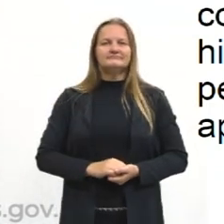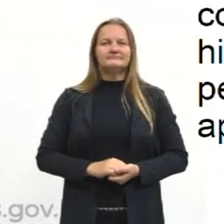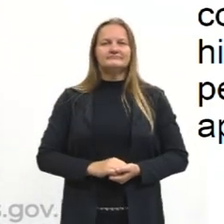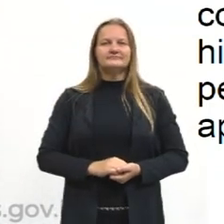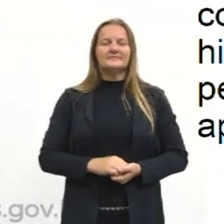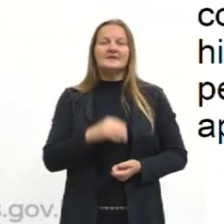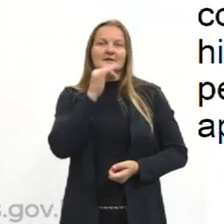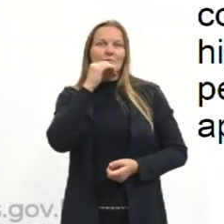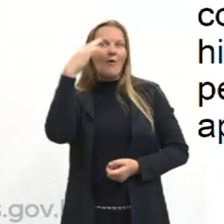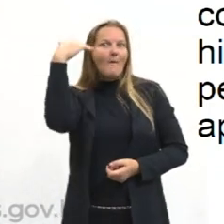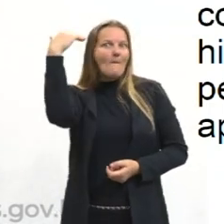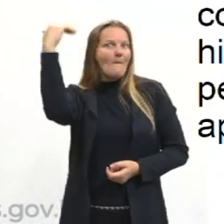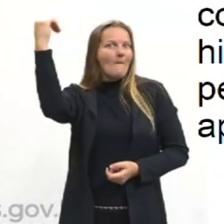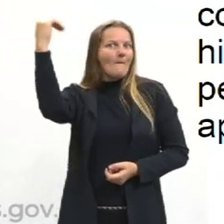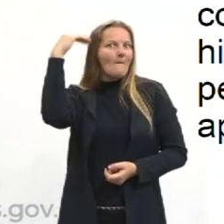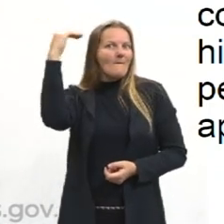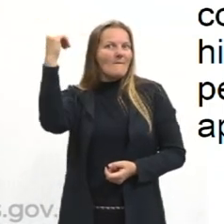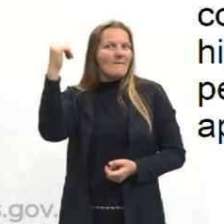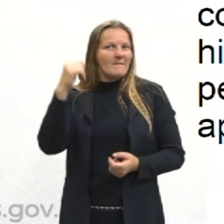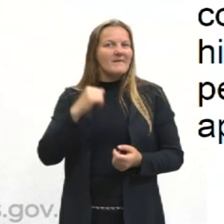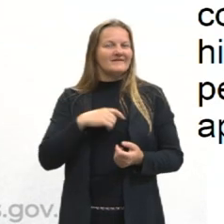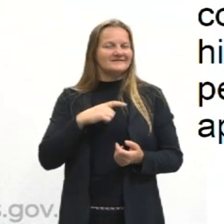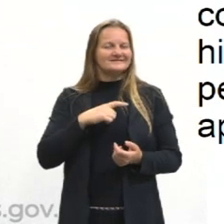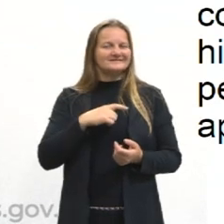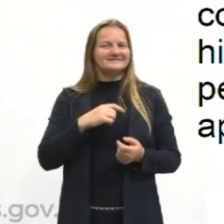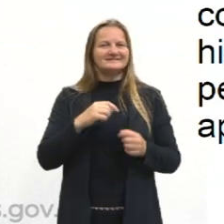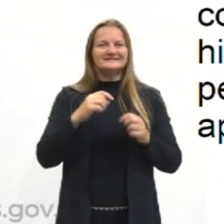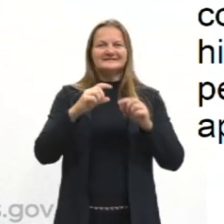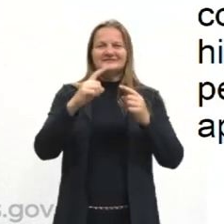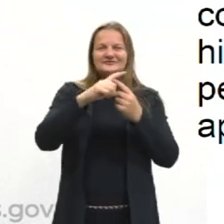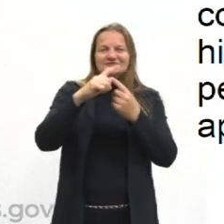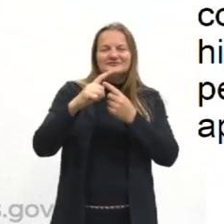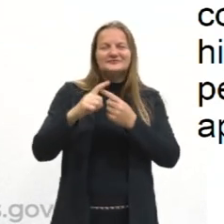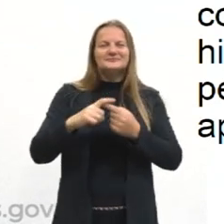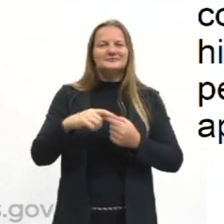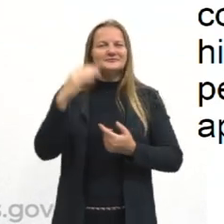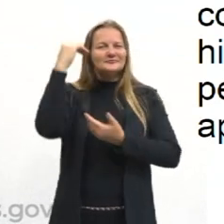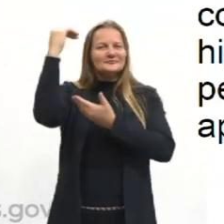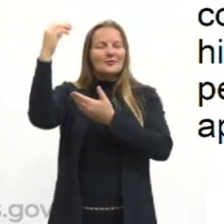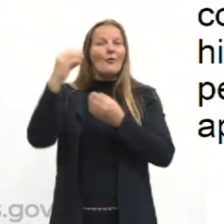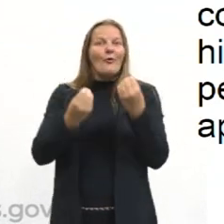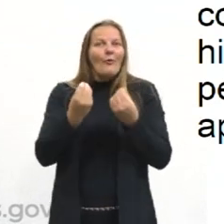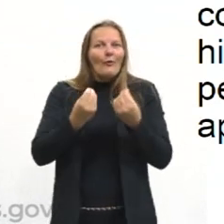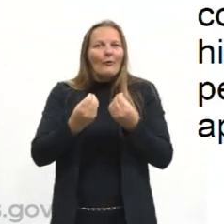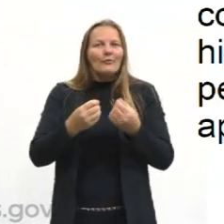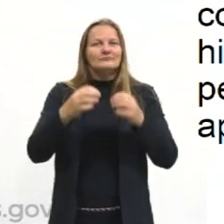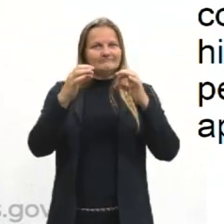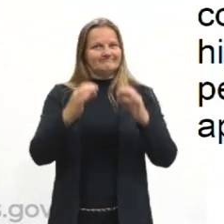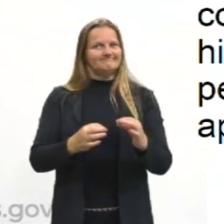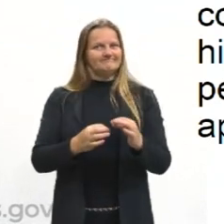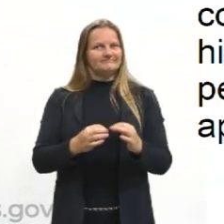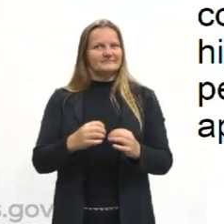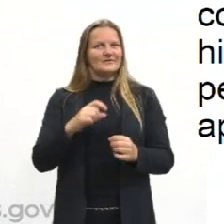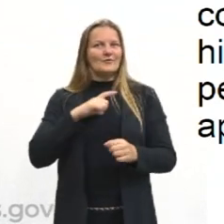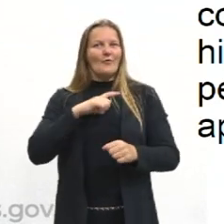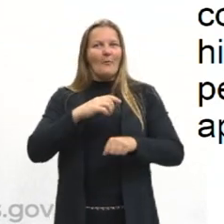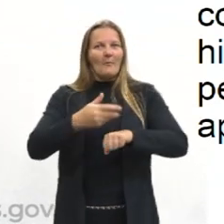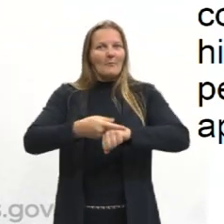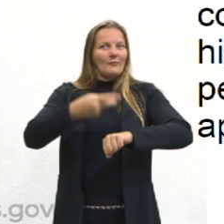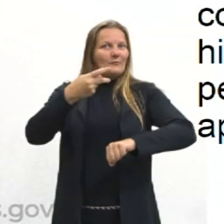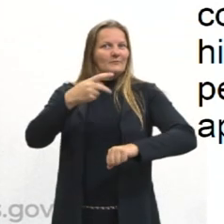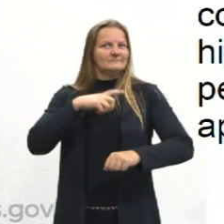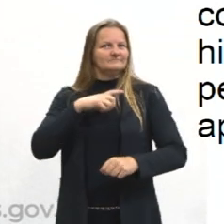hall da fama de figuras de linguagem uma premiação de figuras de linguagem com certeza as que ganharam